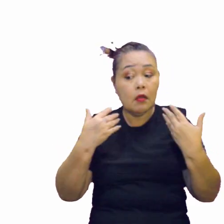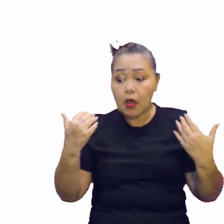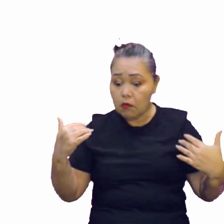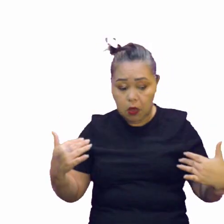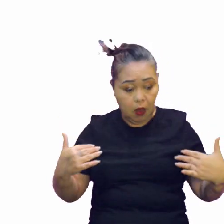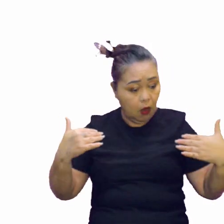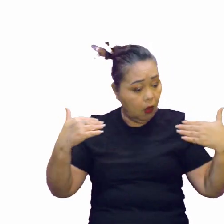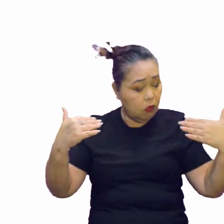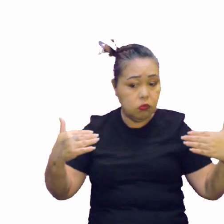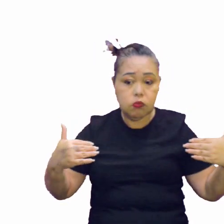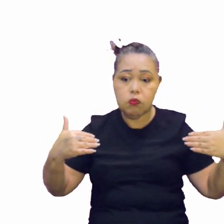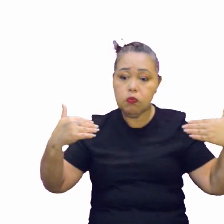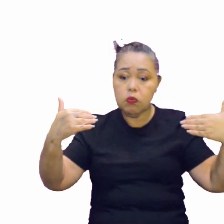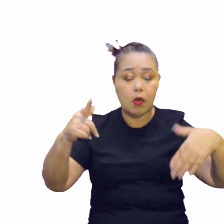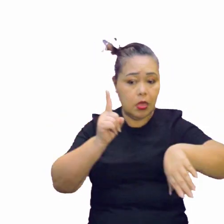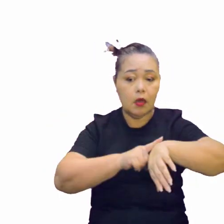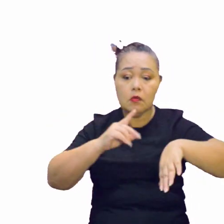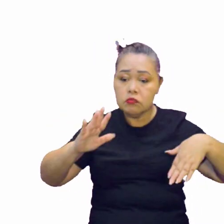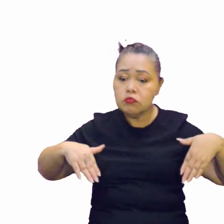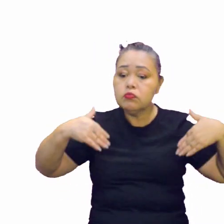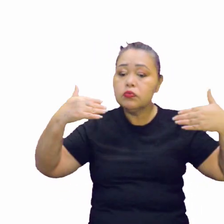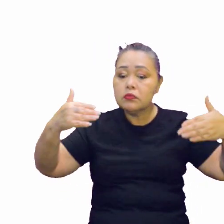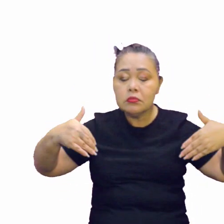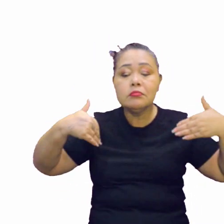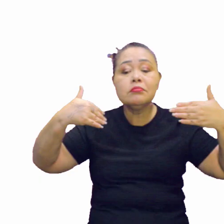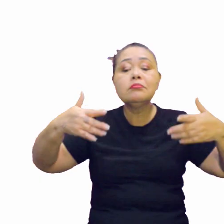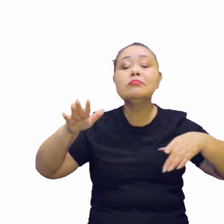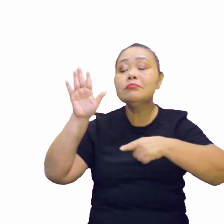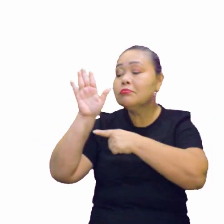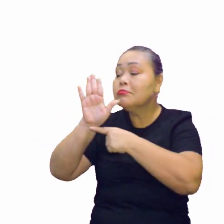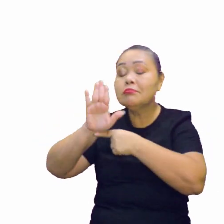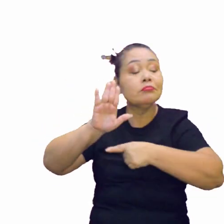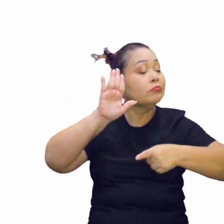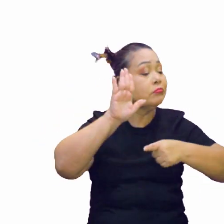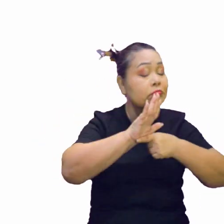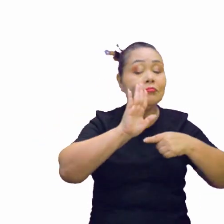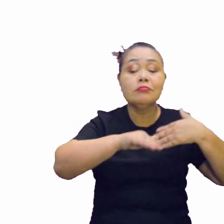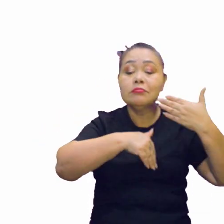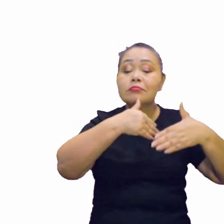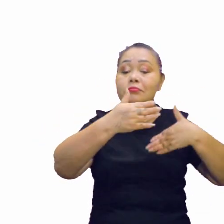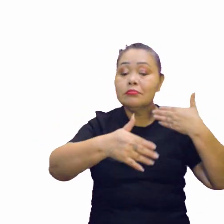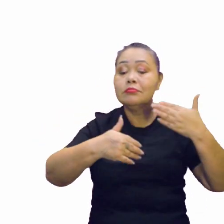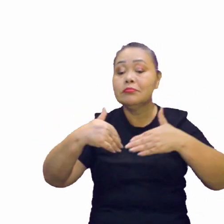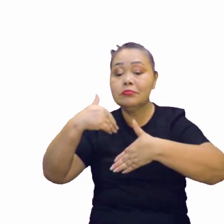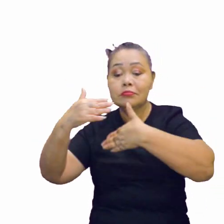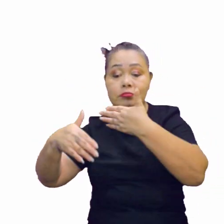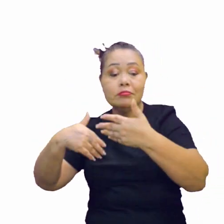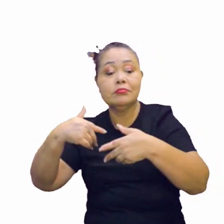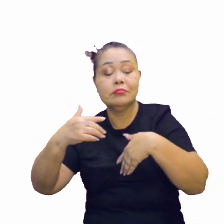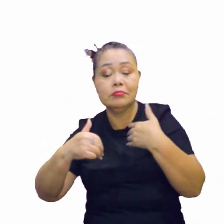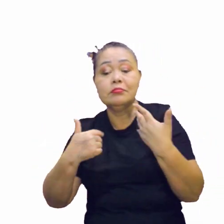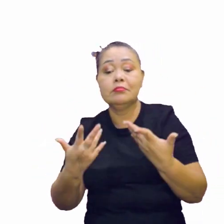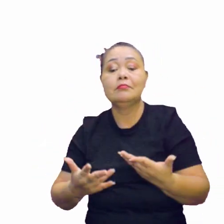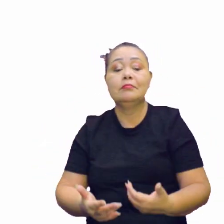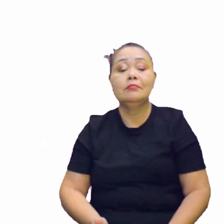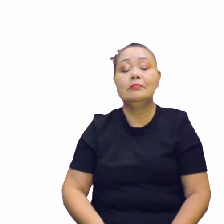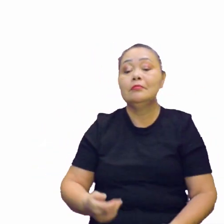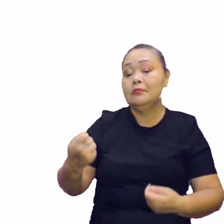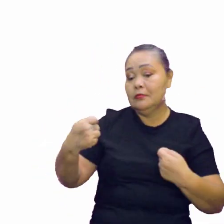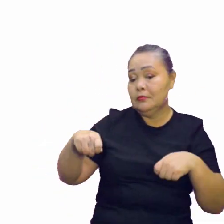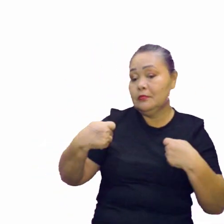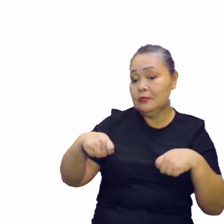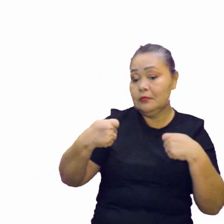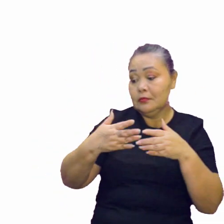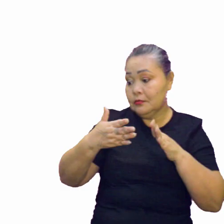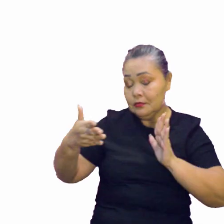vão auxiliar nesse processo. Quer dizer, necessidade de intensidade luminosa, necessidade de espaço para